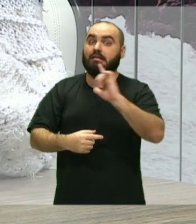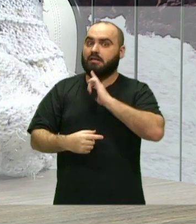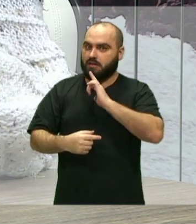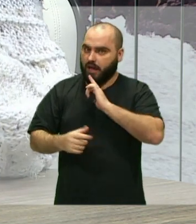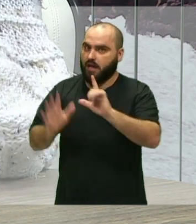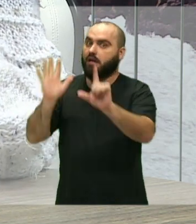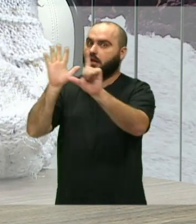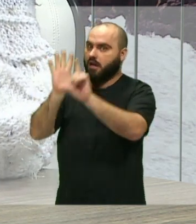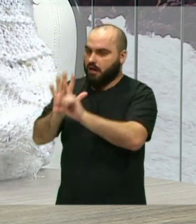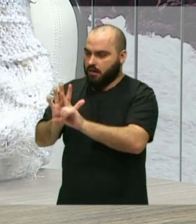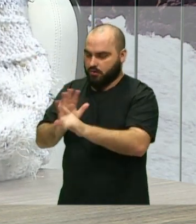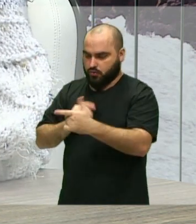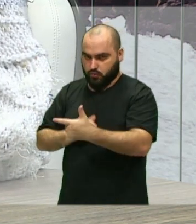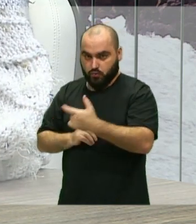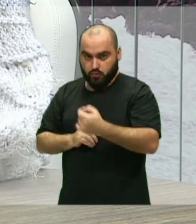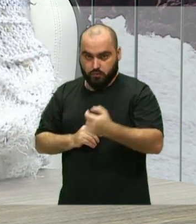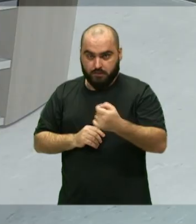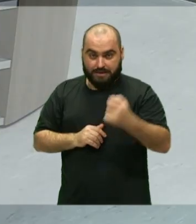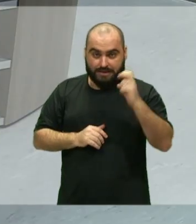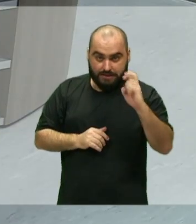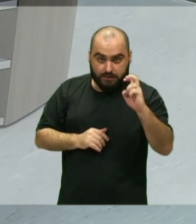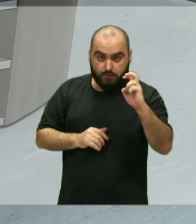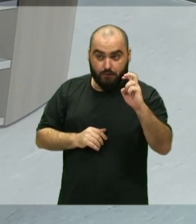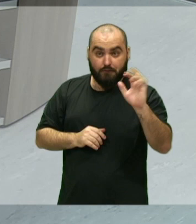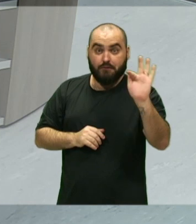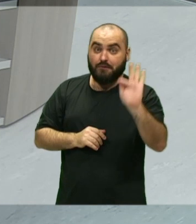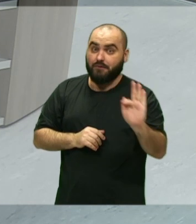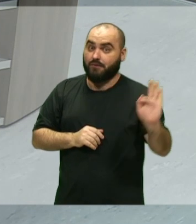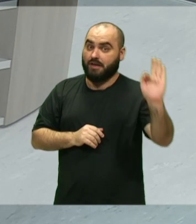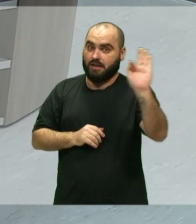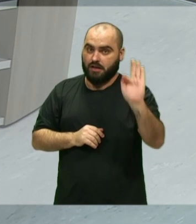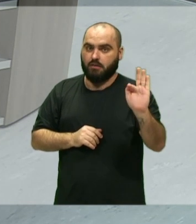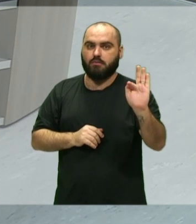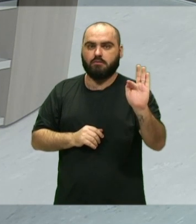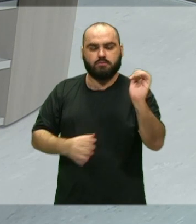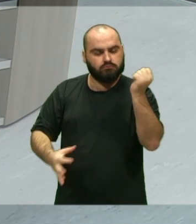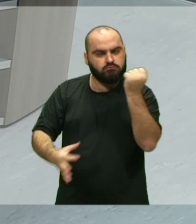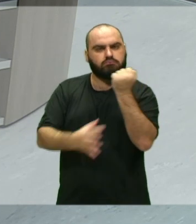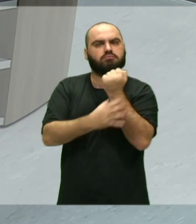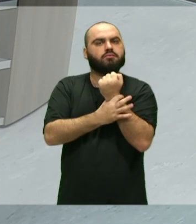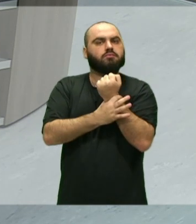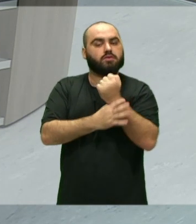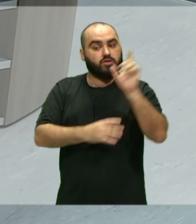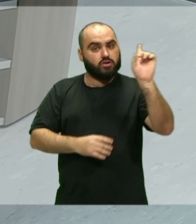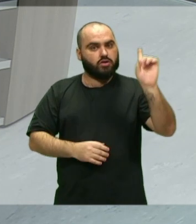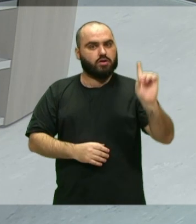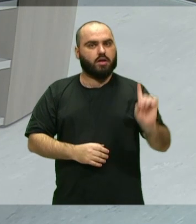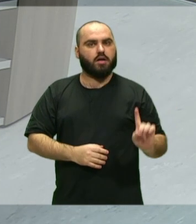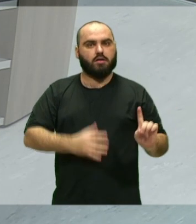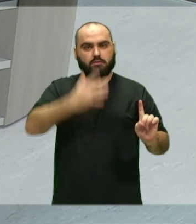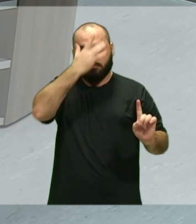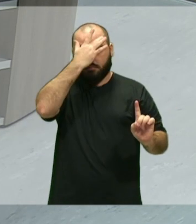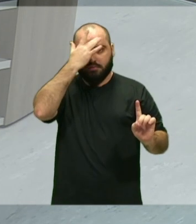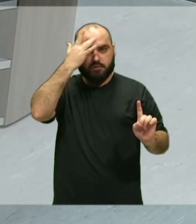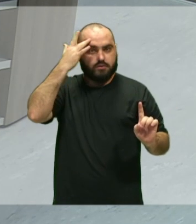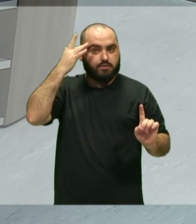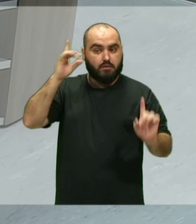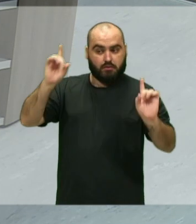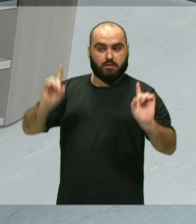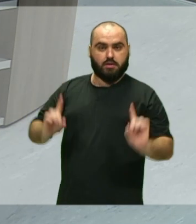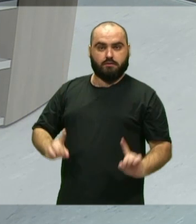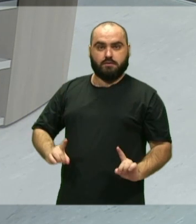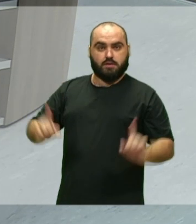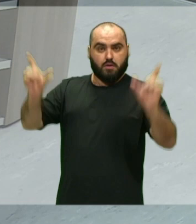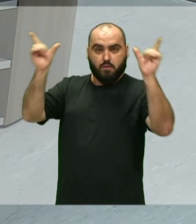já desde 2005, uma lei federal, que assegura, né, o direito do deficiente visual, de todos os